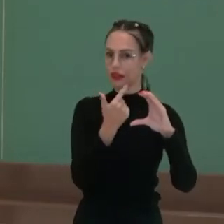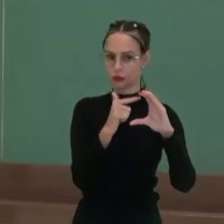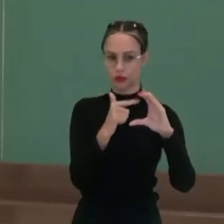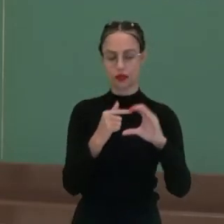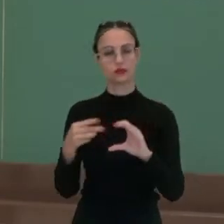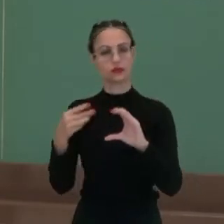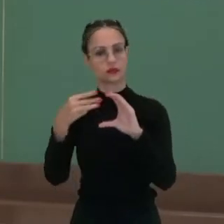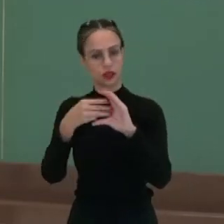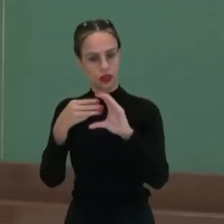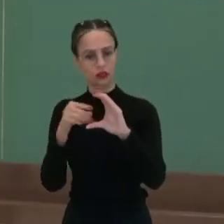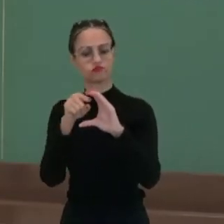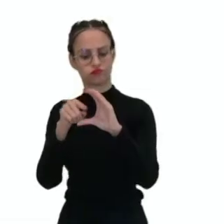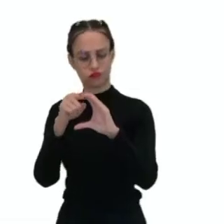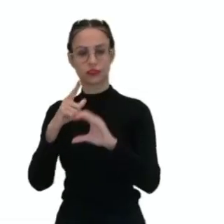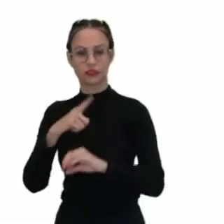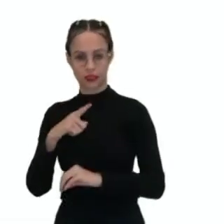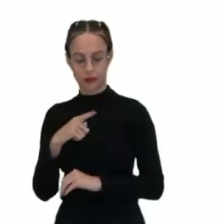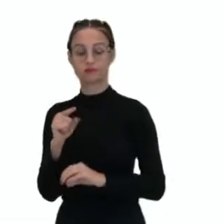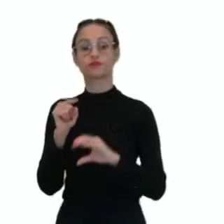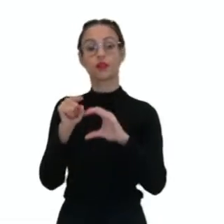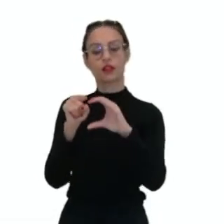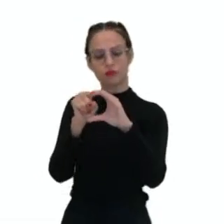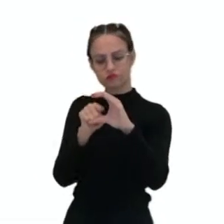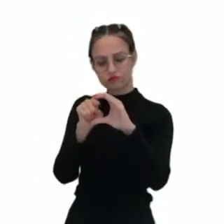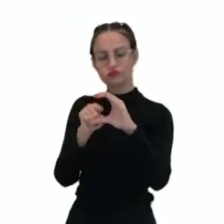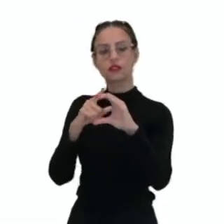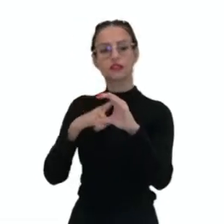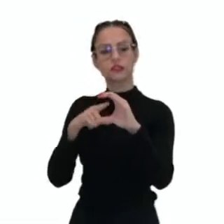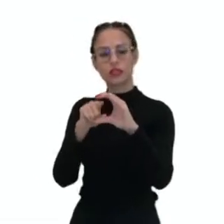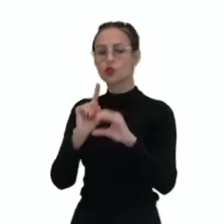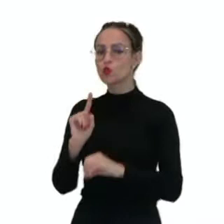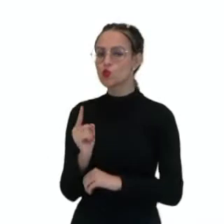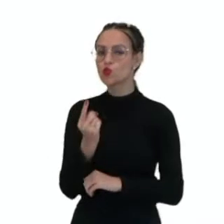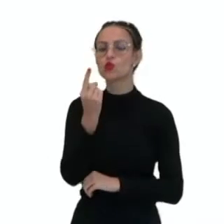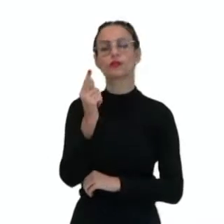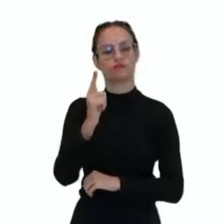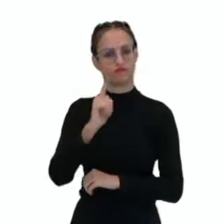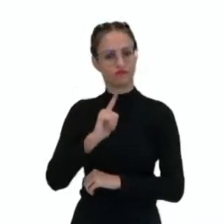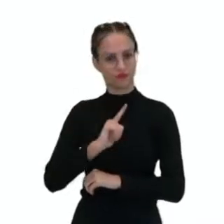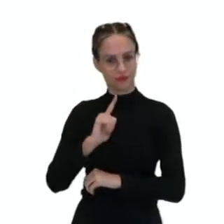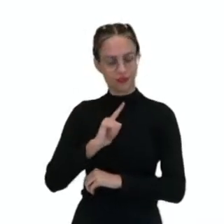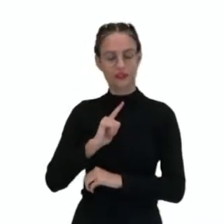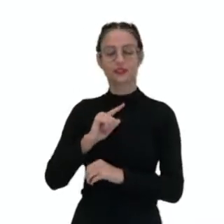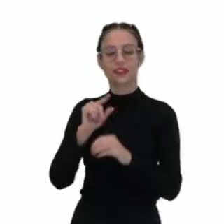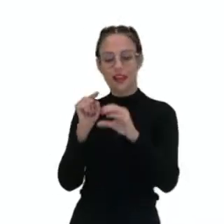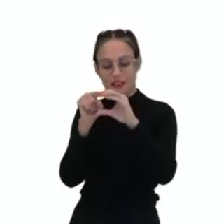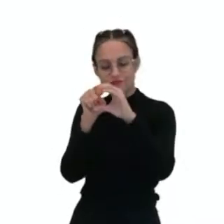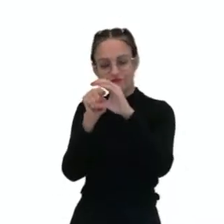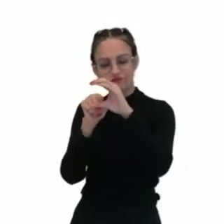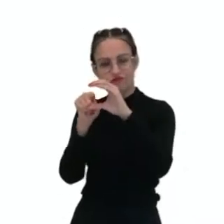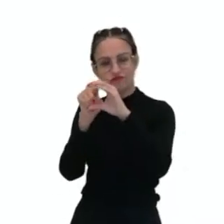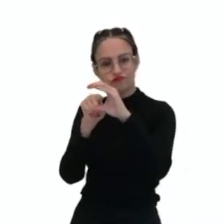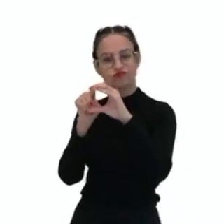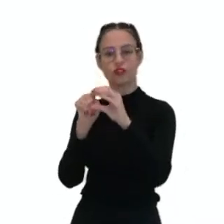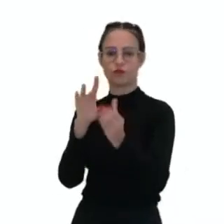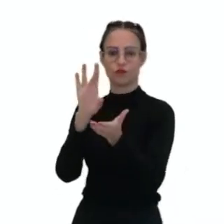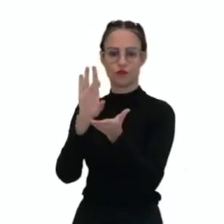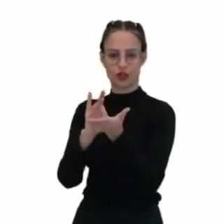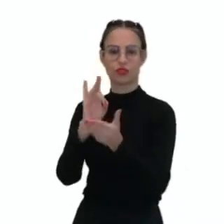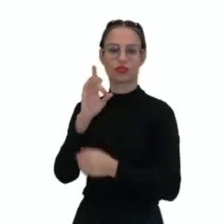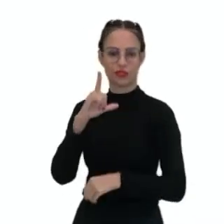a eucarionte. A eucarionte é a única que possui um núcleo verdadeiro,